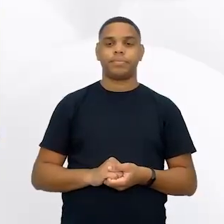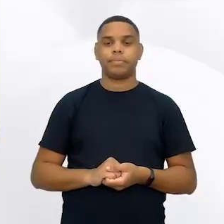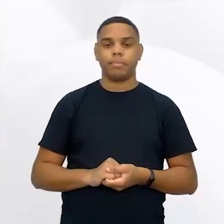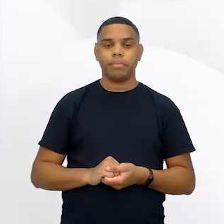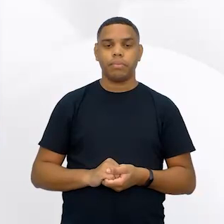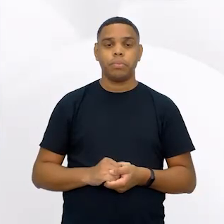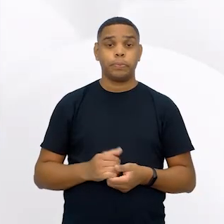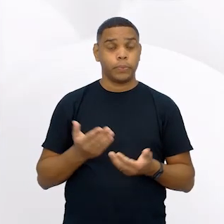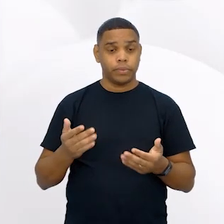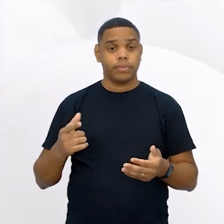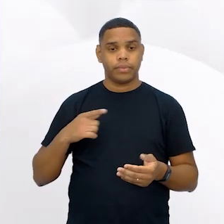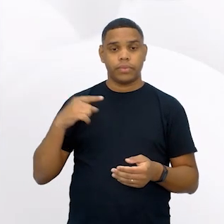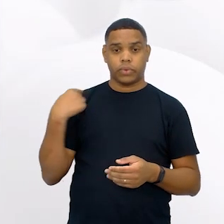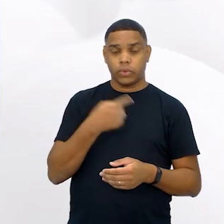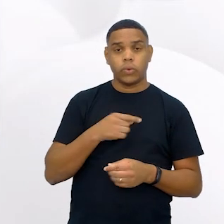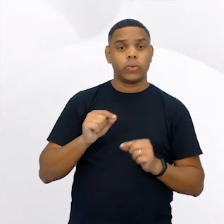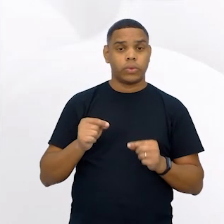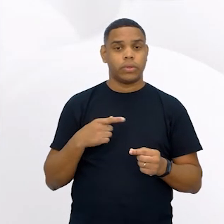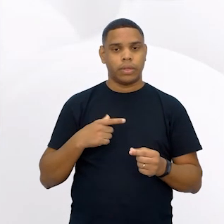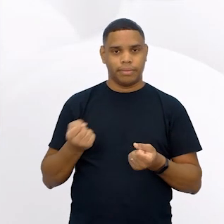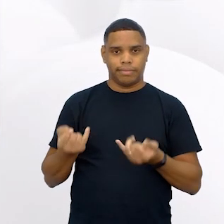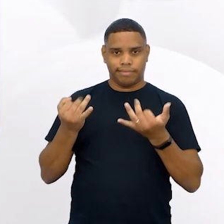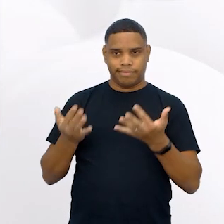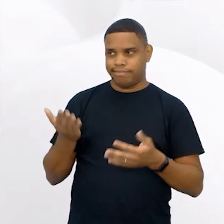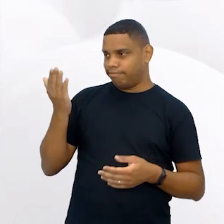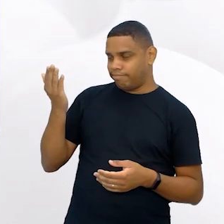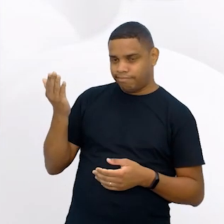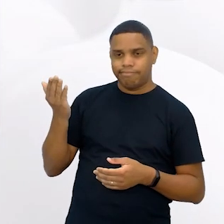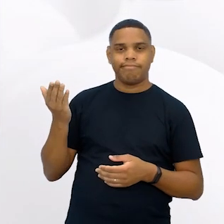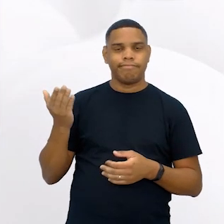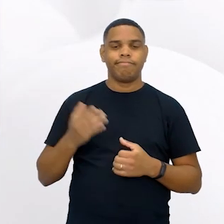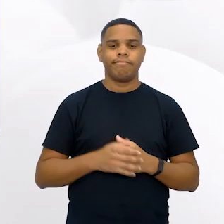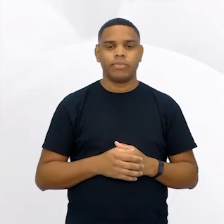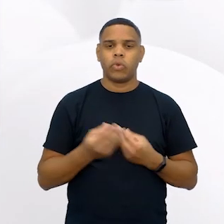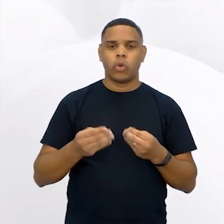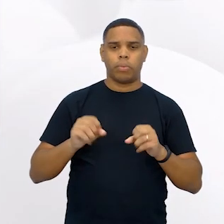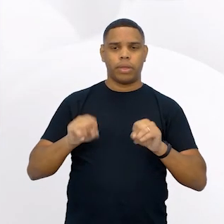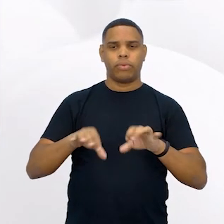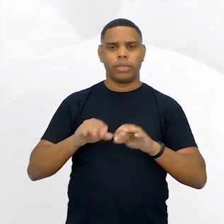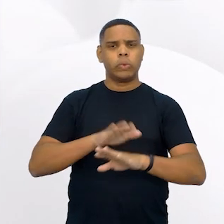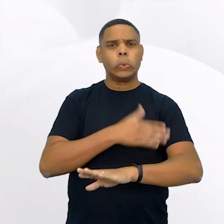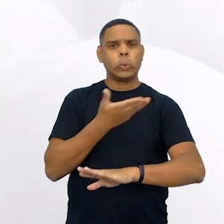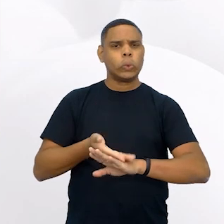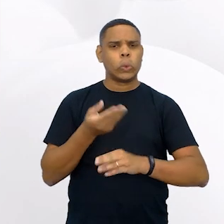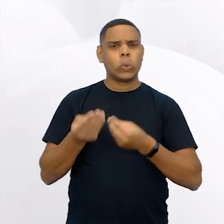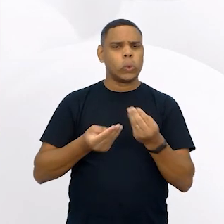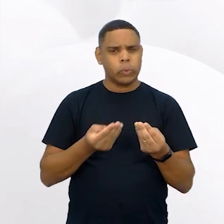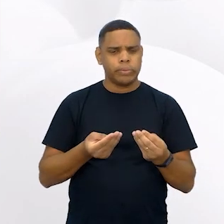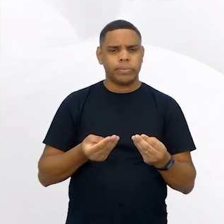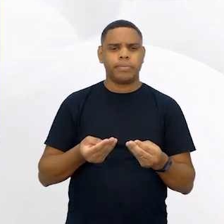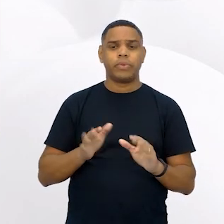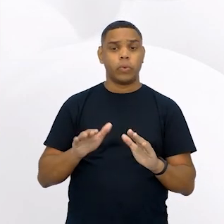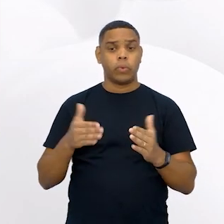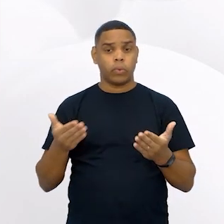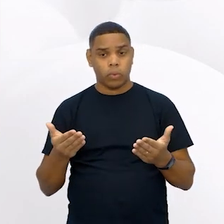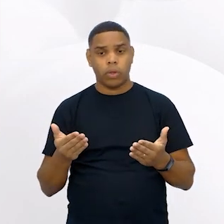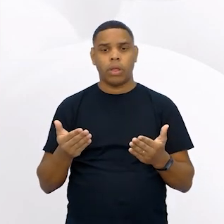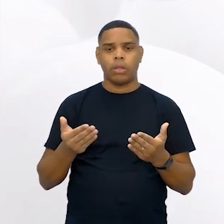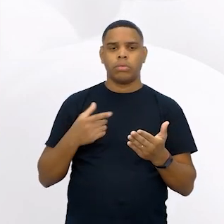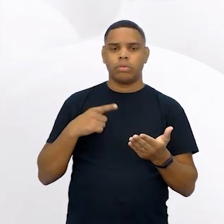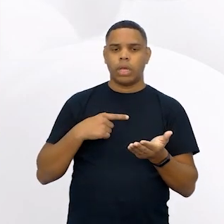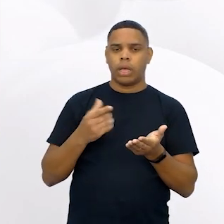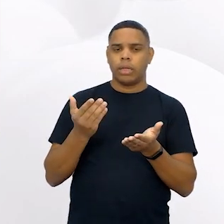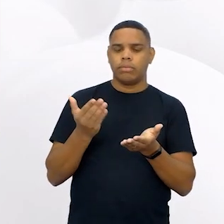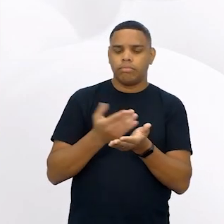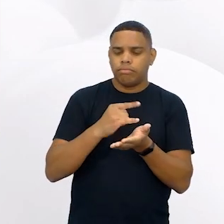tela, a gente vai trazer onde está a educação integral. Então, quais os